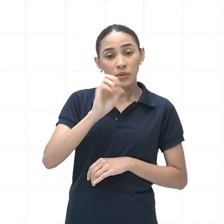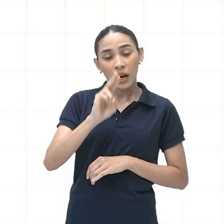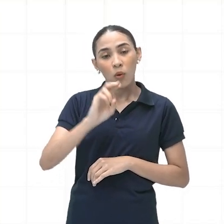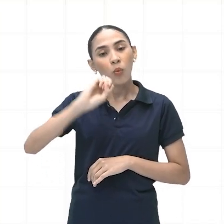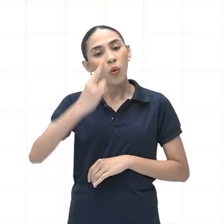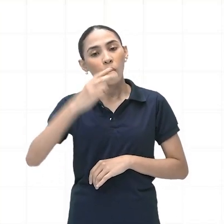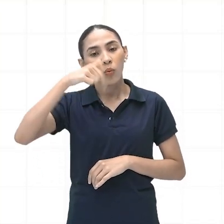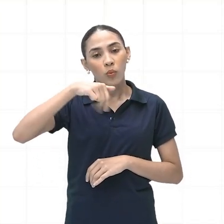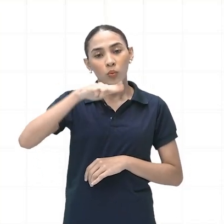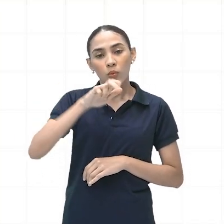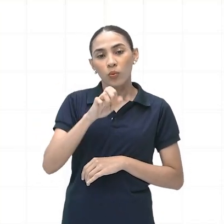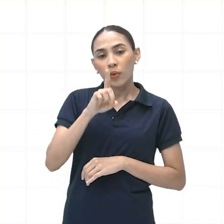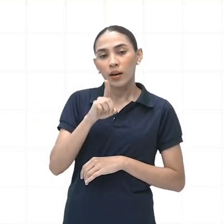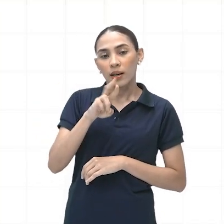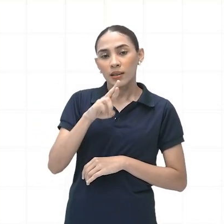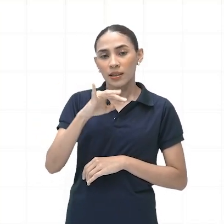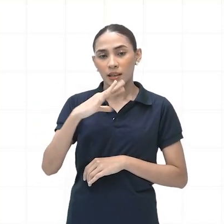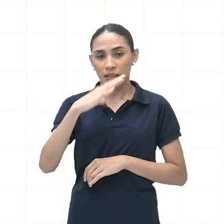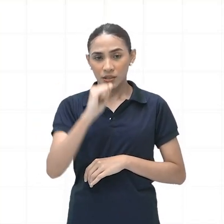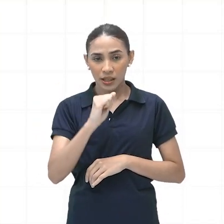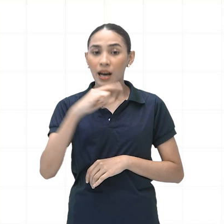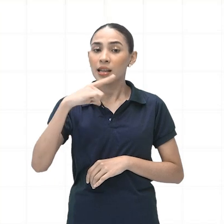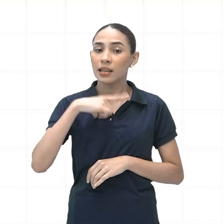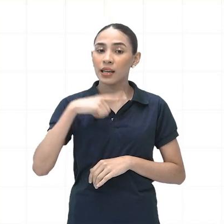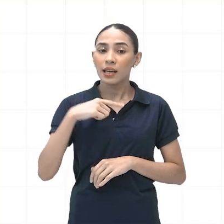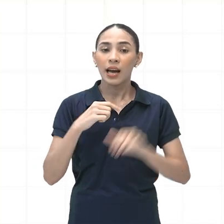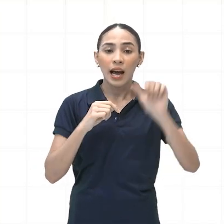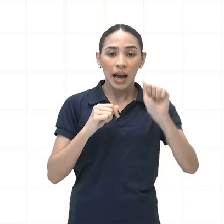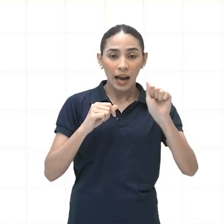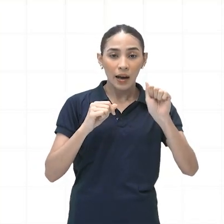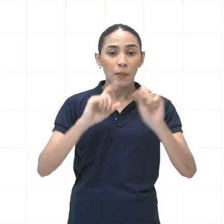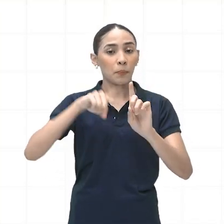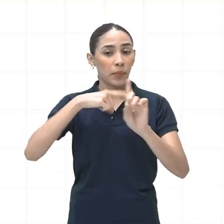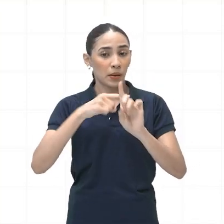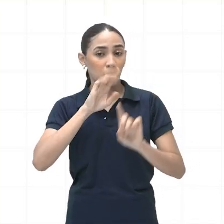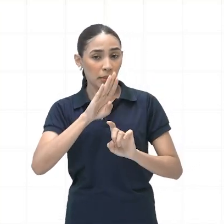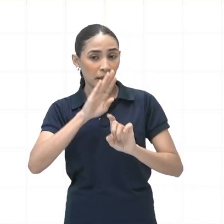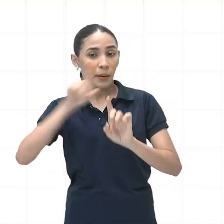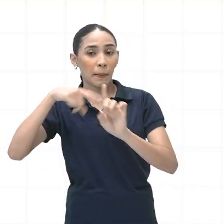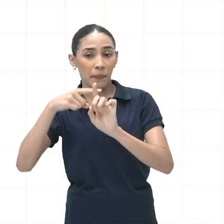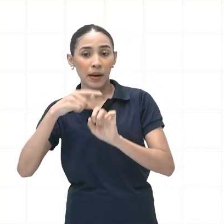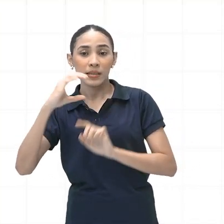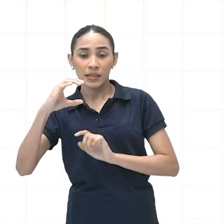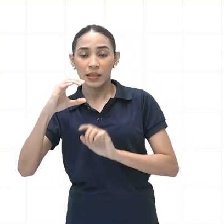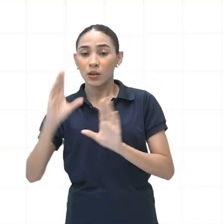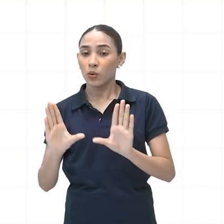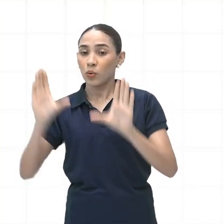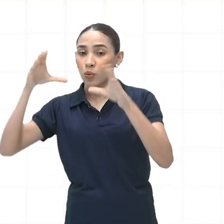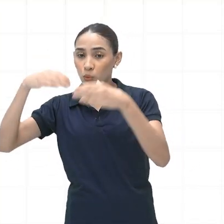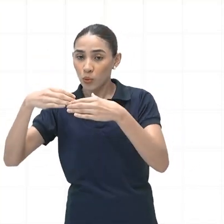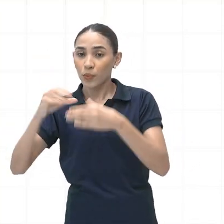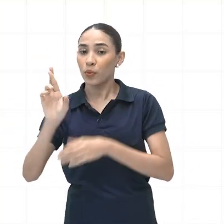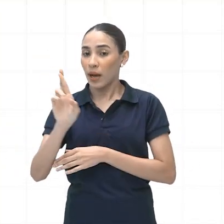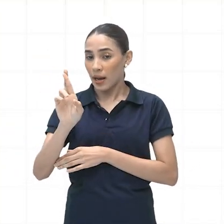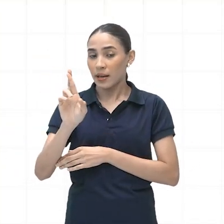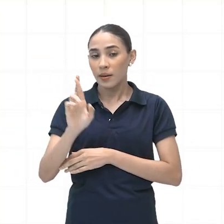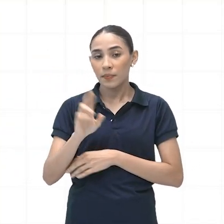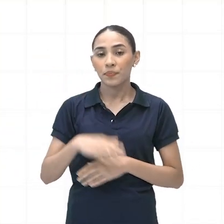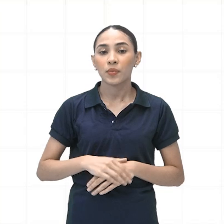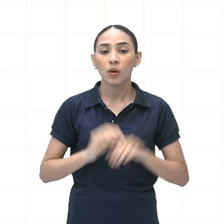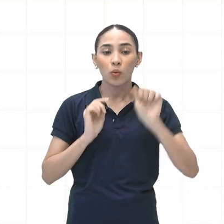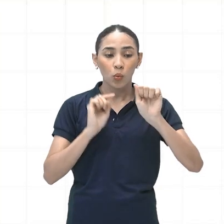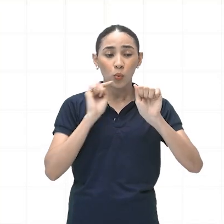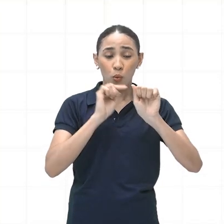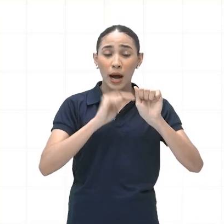quadrática quando existe um A, um B e um X pertencente ao conjunto dos números reais, onde esse